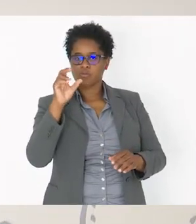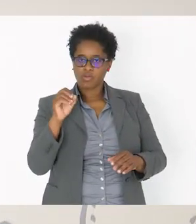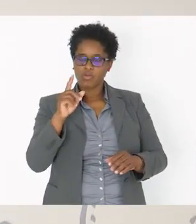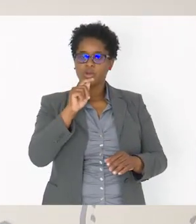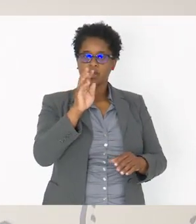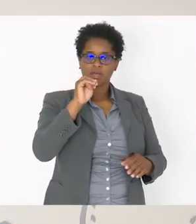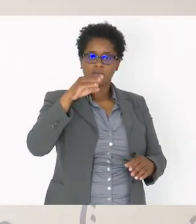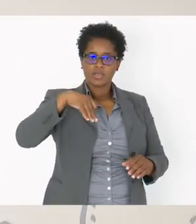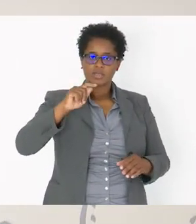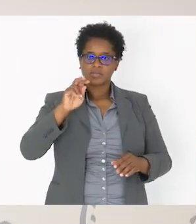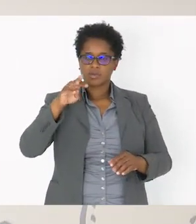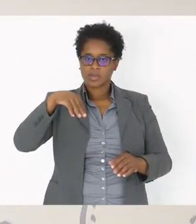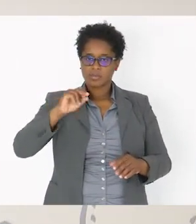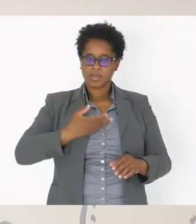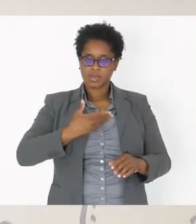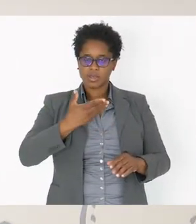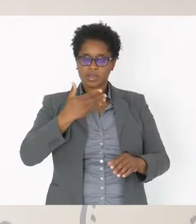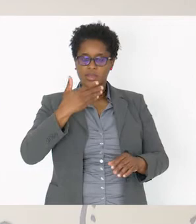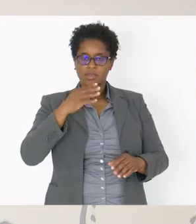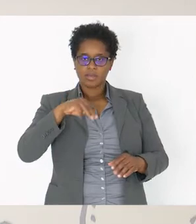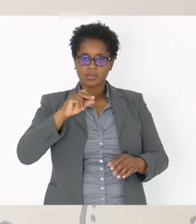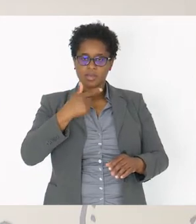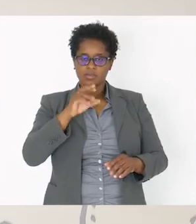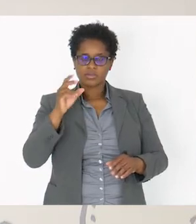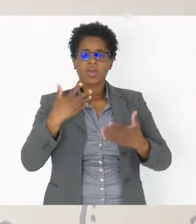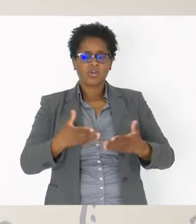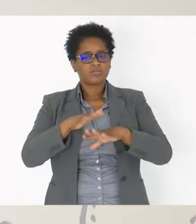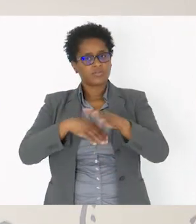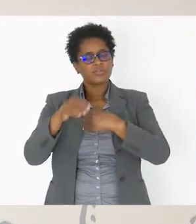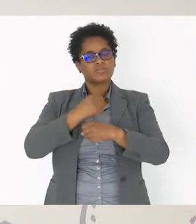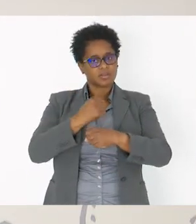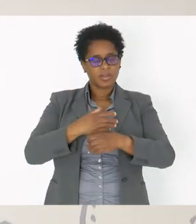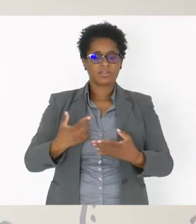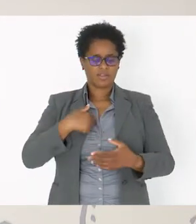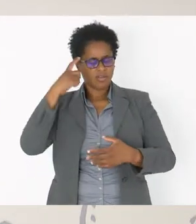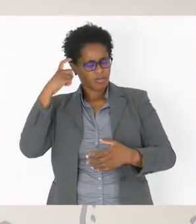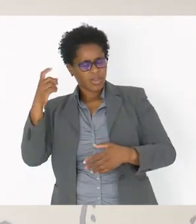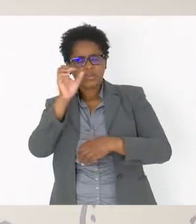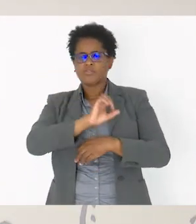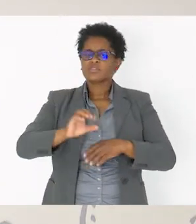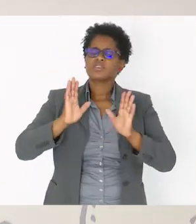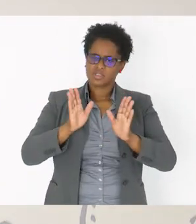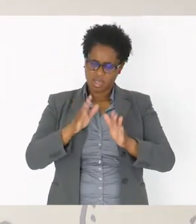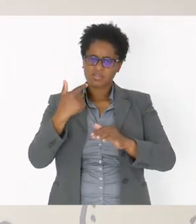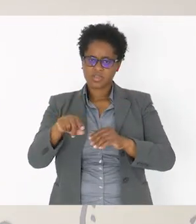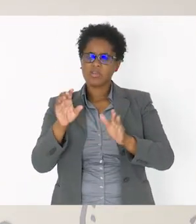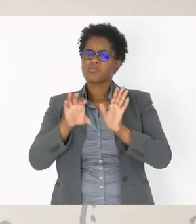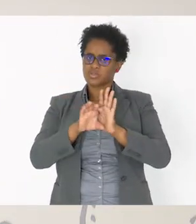dizendo, espermatozoide. Vamos agora exercitar. Eu acho que vocês já estão em